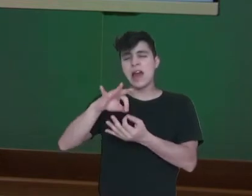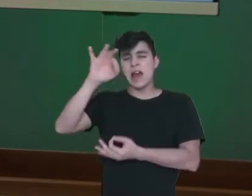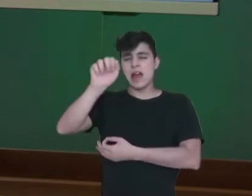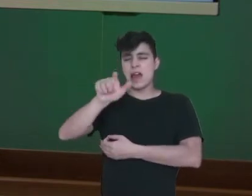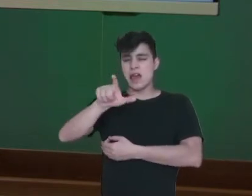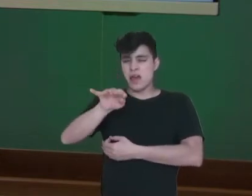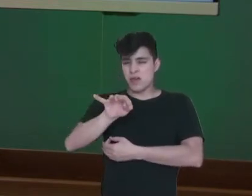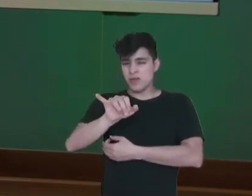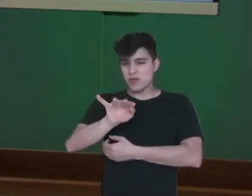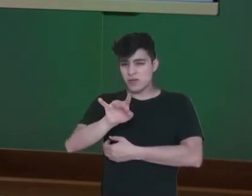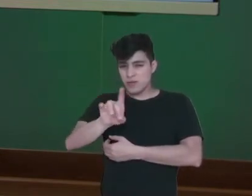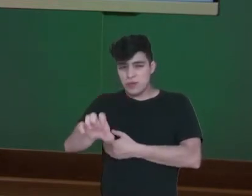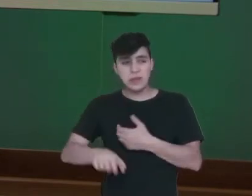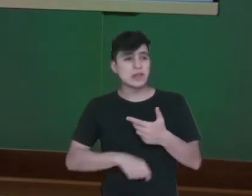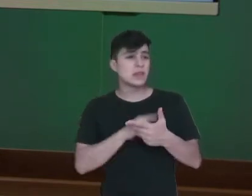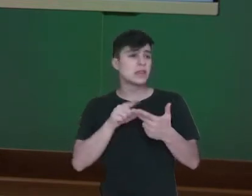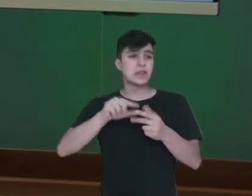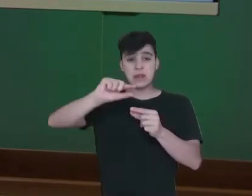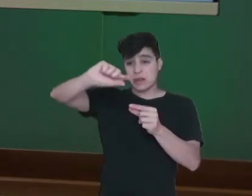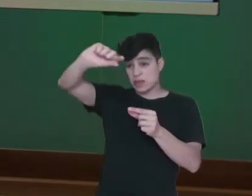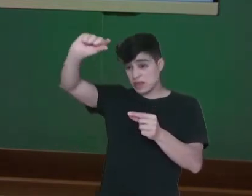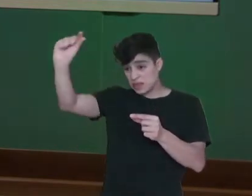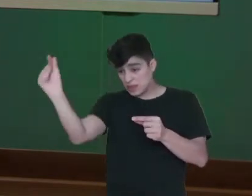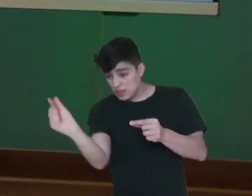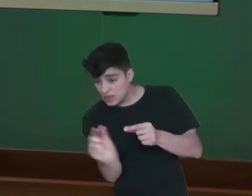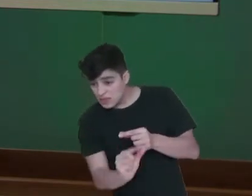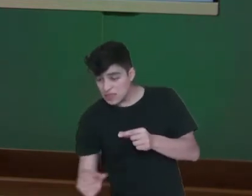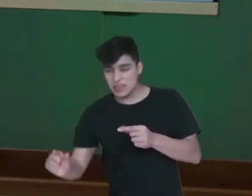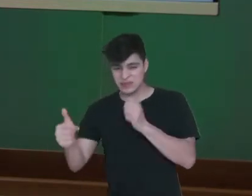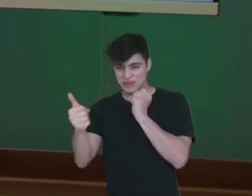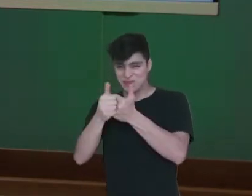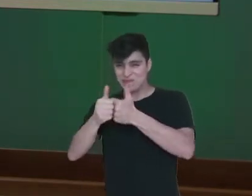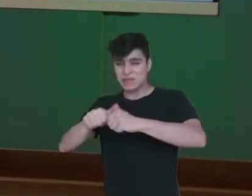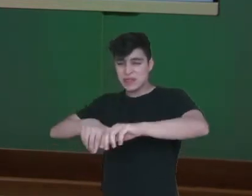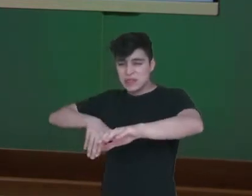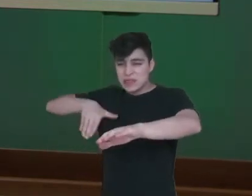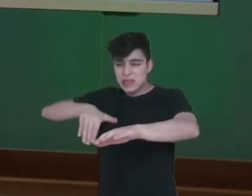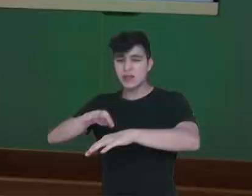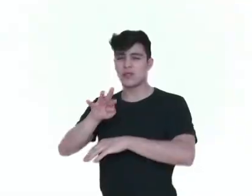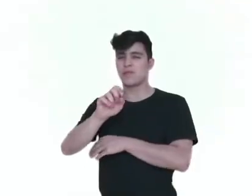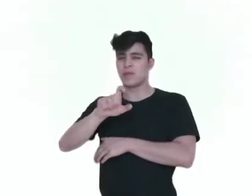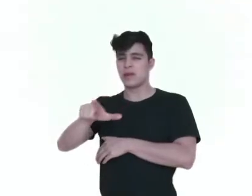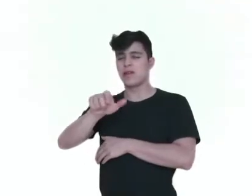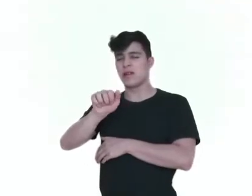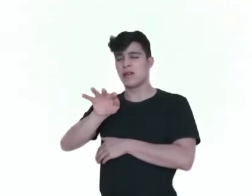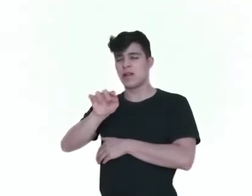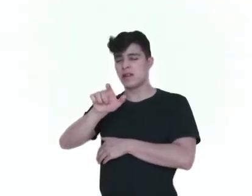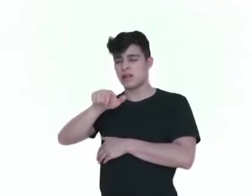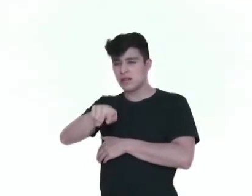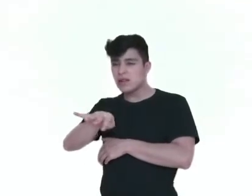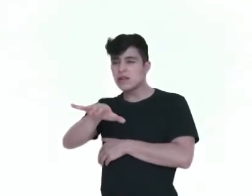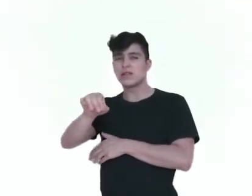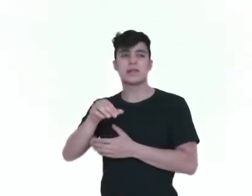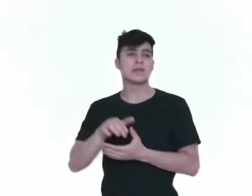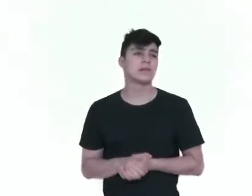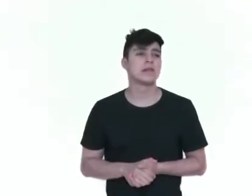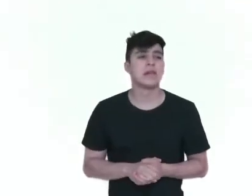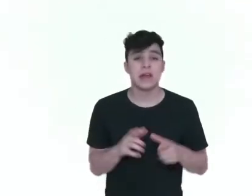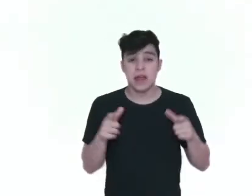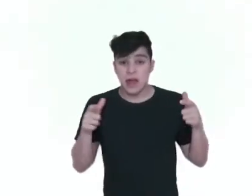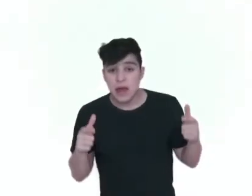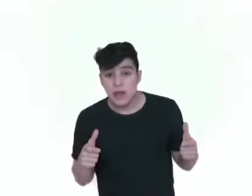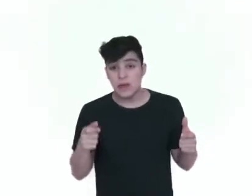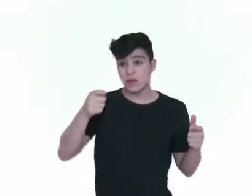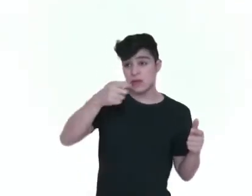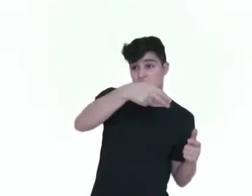todo o litoral, aqui toda a faixa litorânea, tropical atlântico. Aqui na região nordeste,